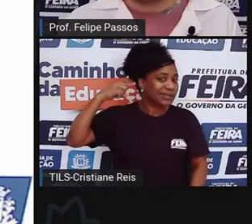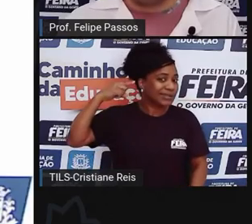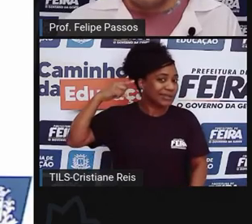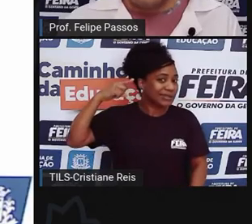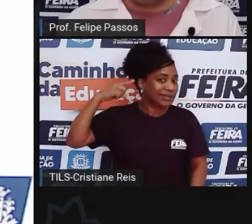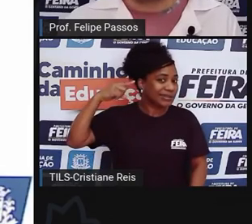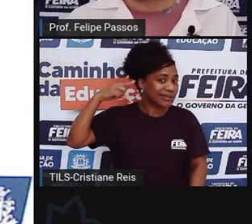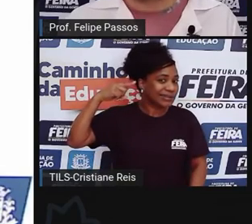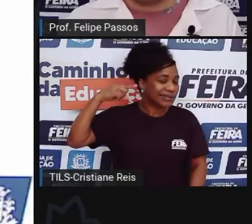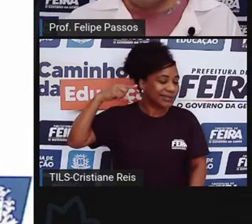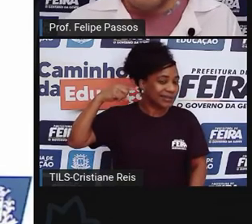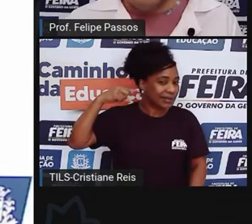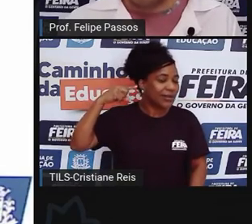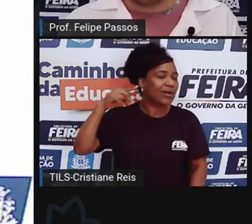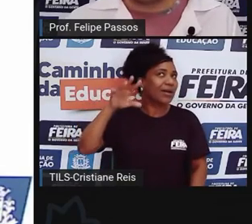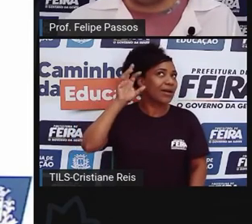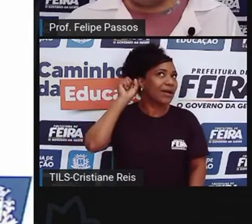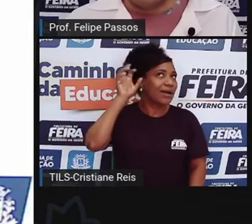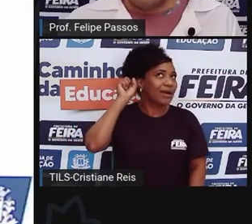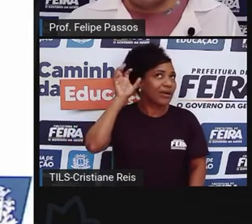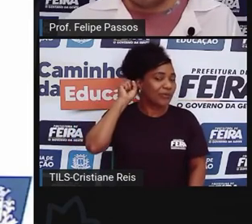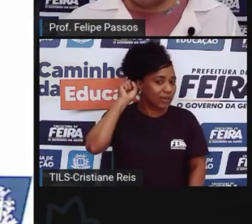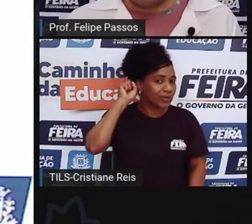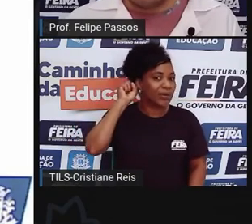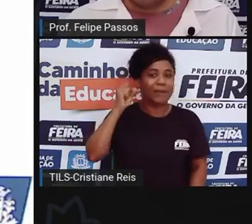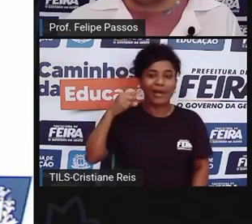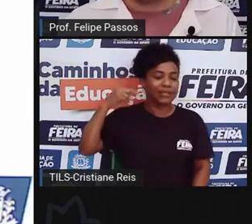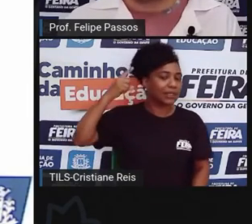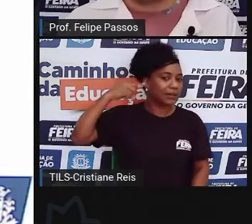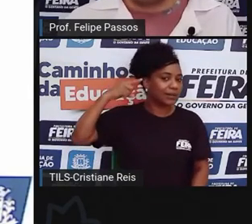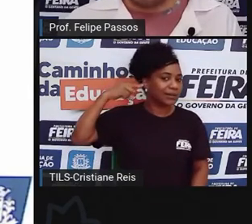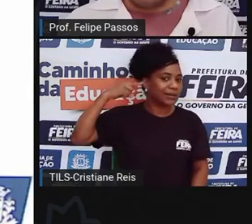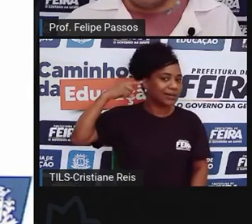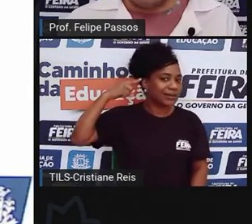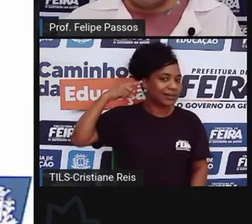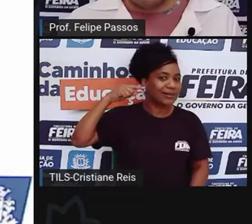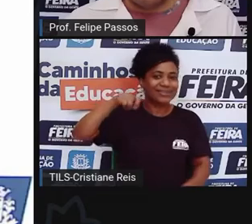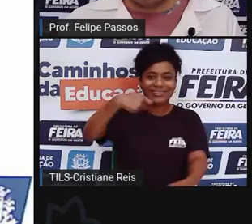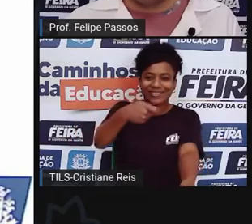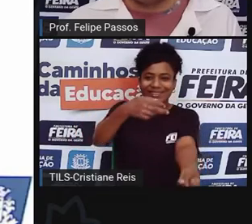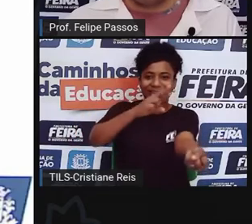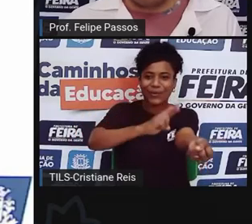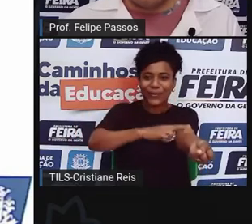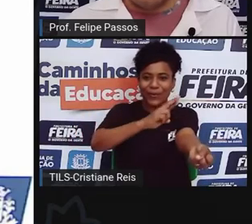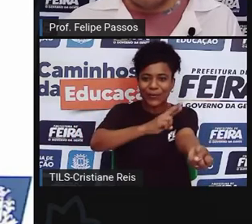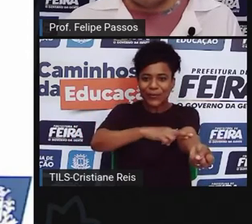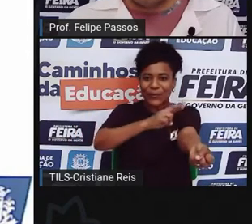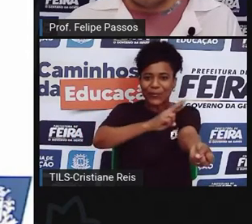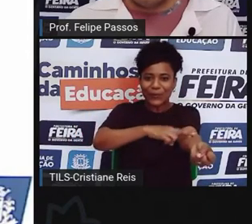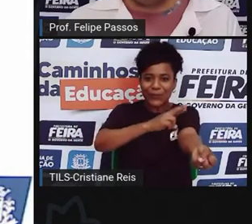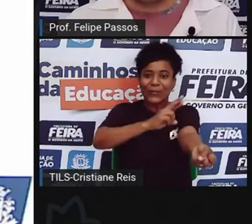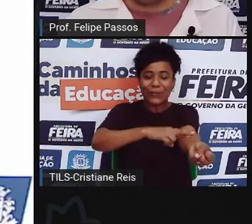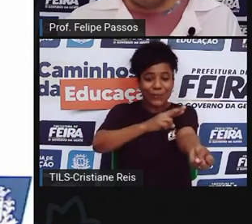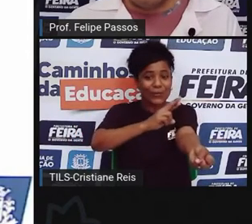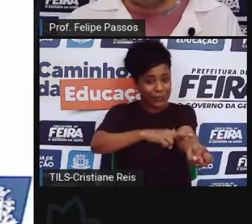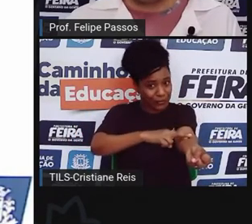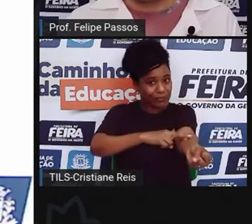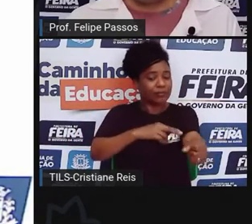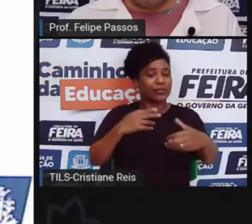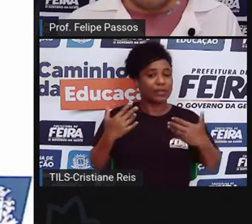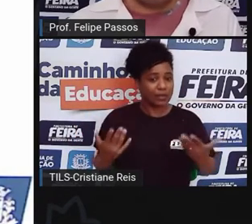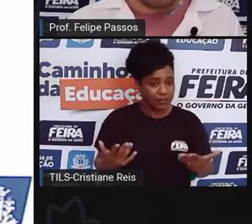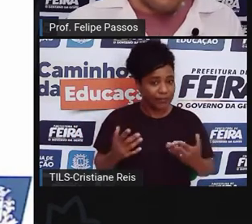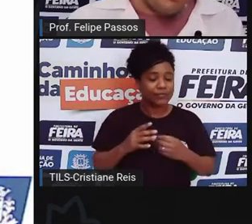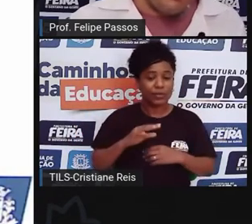vibração. Então, a leitura dessa vibração é que chega o nosso cérebro, que a gente decodifica como som. Mas a gente não é capaz